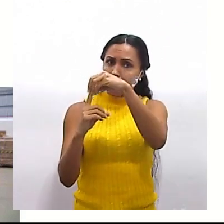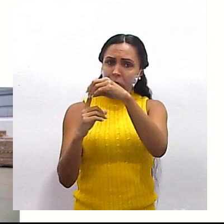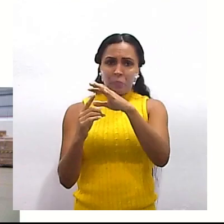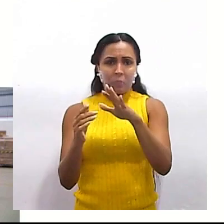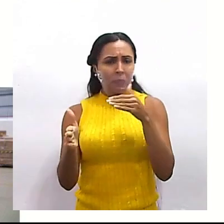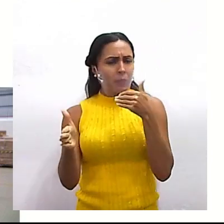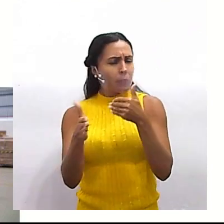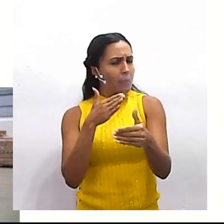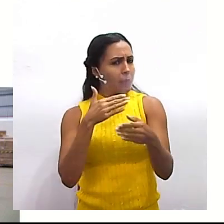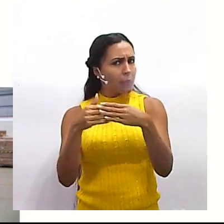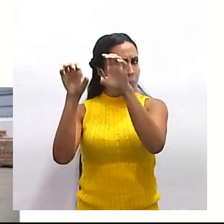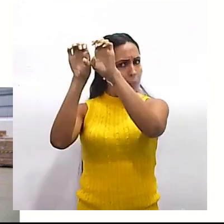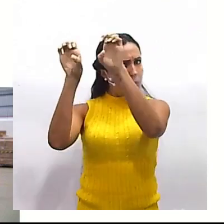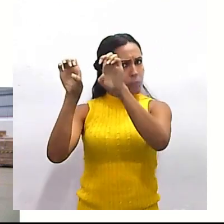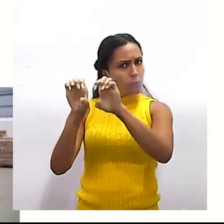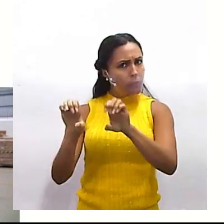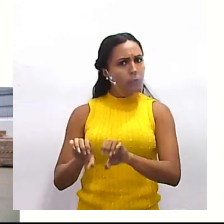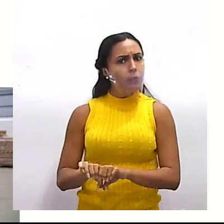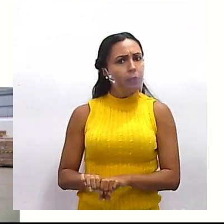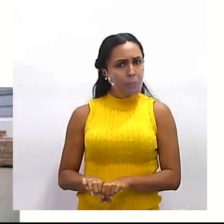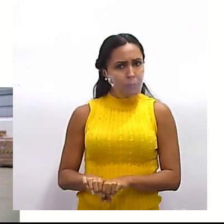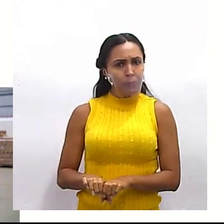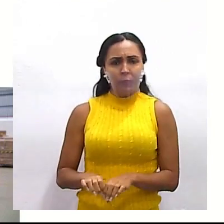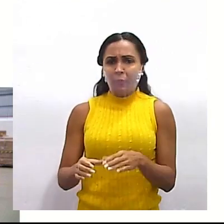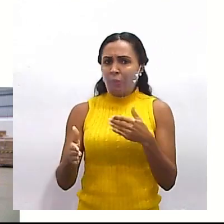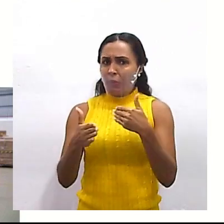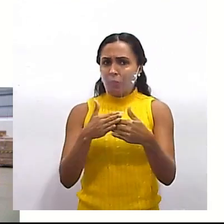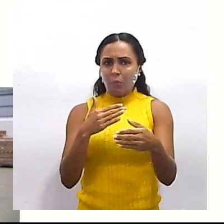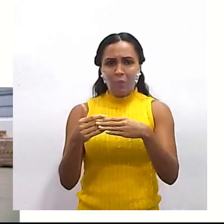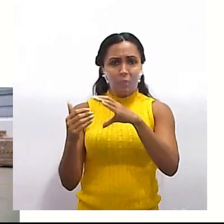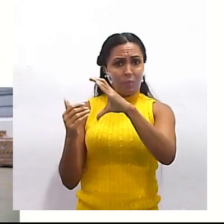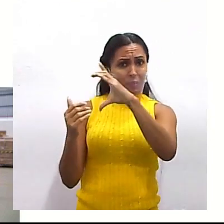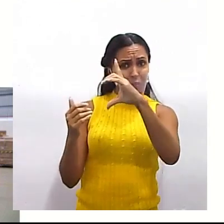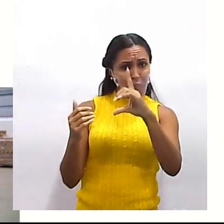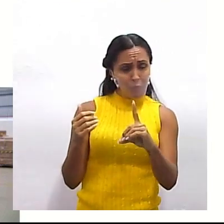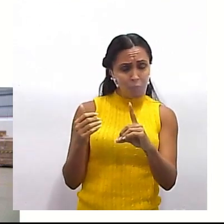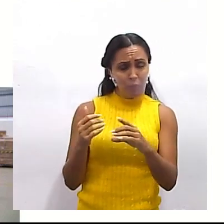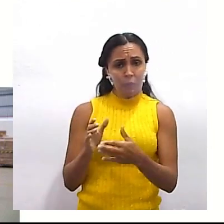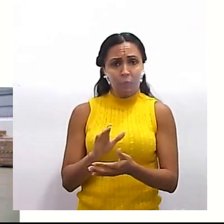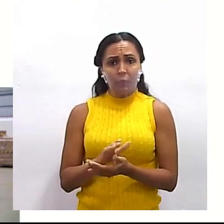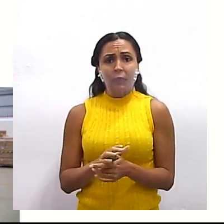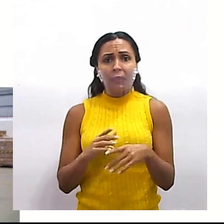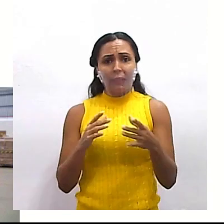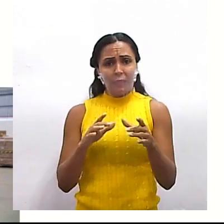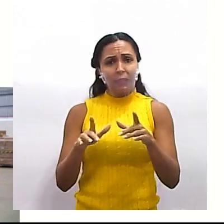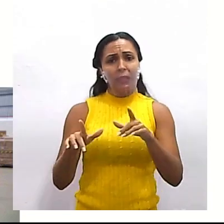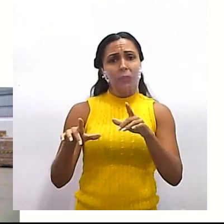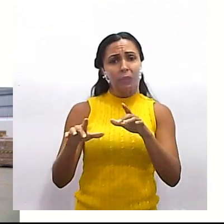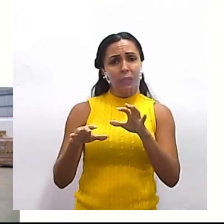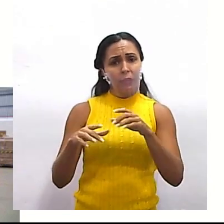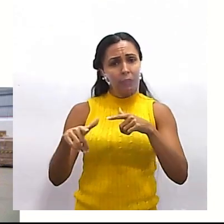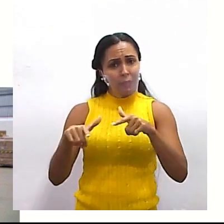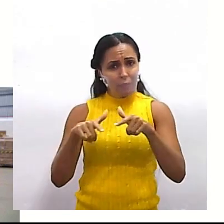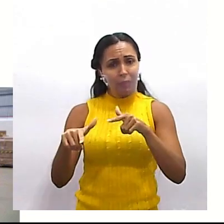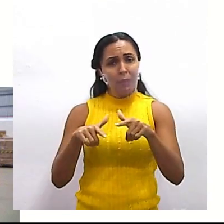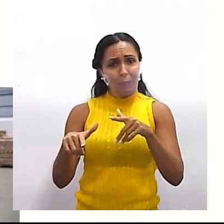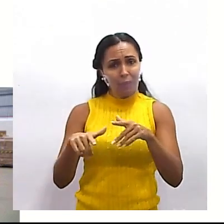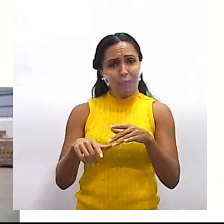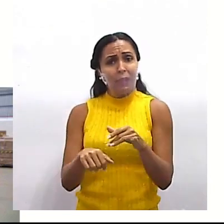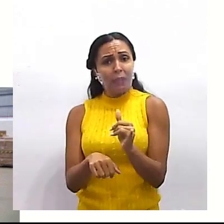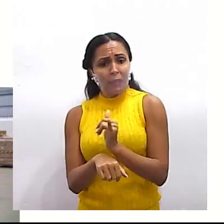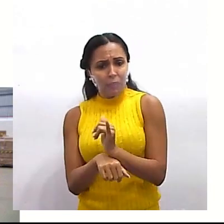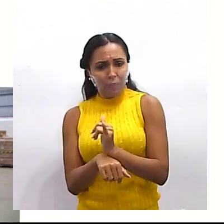qualquer estrutura operacional, qualquer CD. Quem trabalha com logística tem muito isso, a questão do